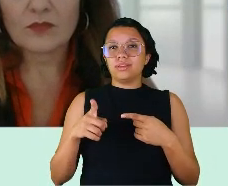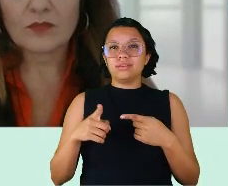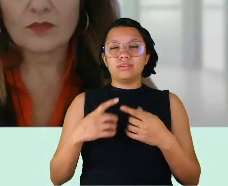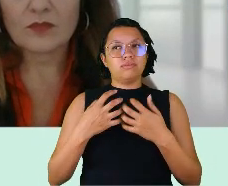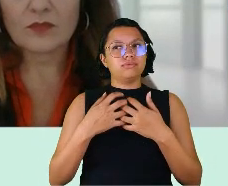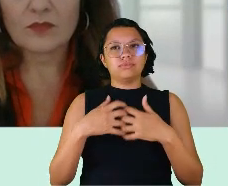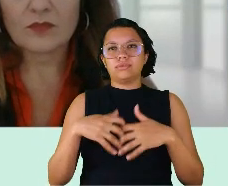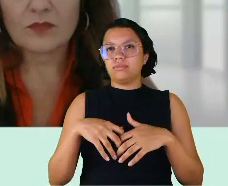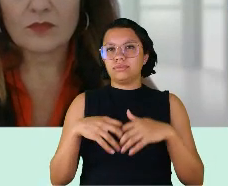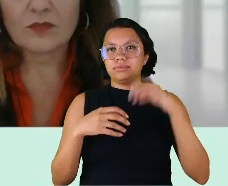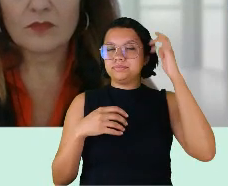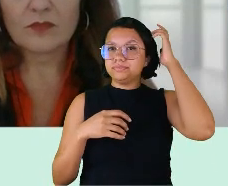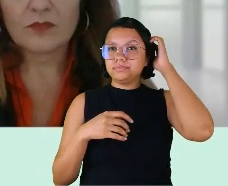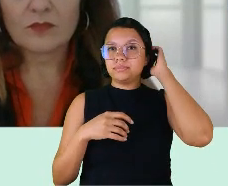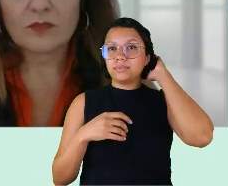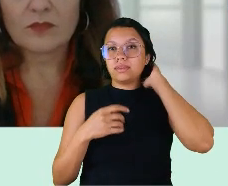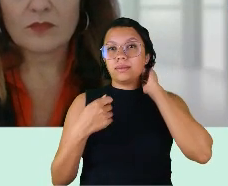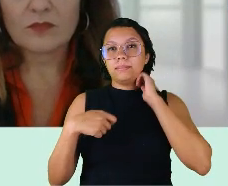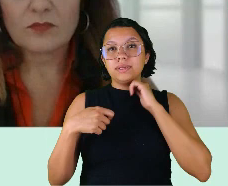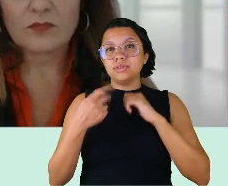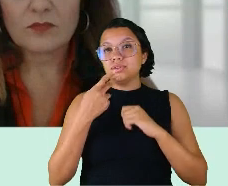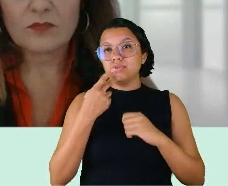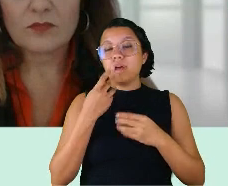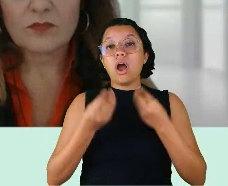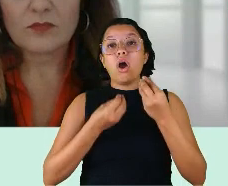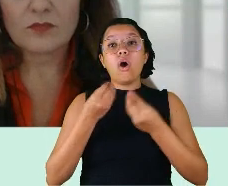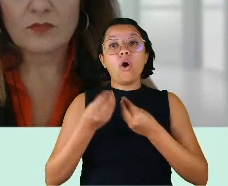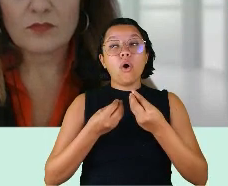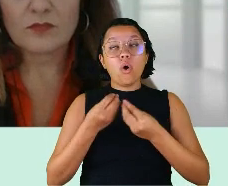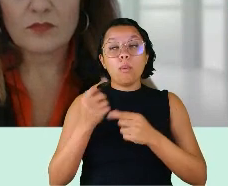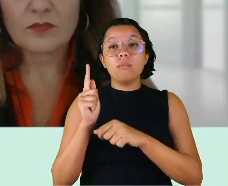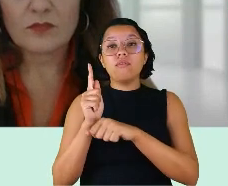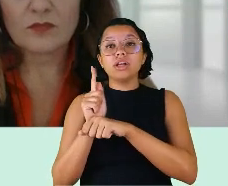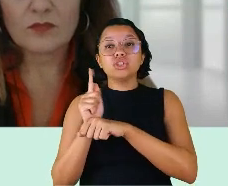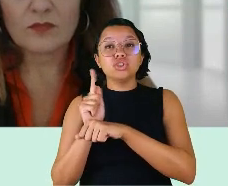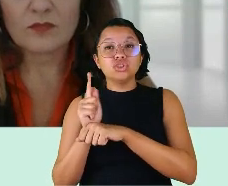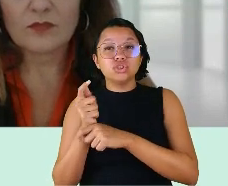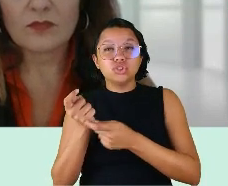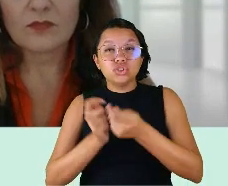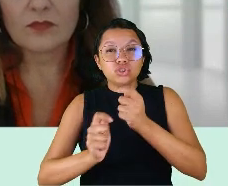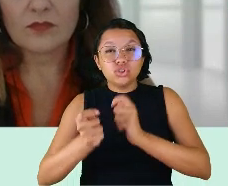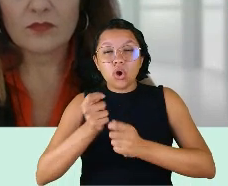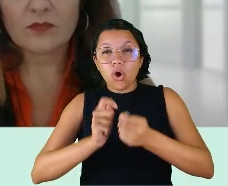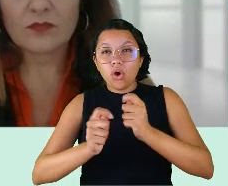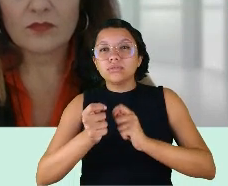isso não vai dar certo. Você tem que dizer como é que vai gerenciar